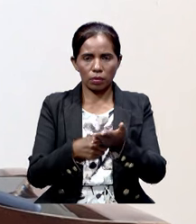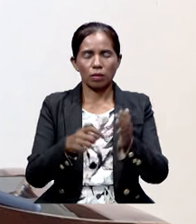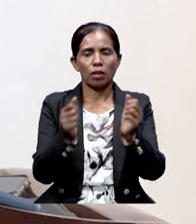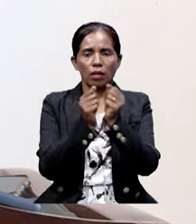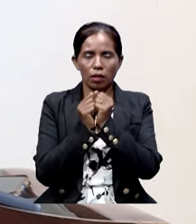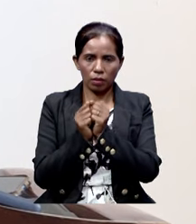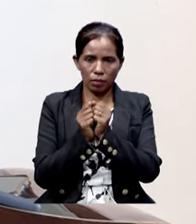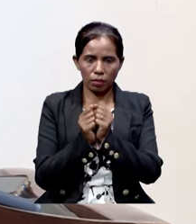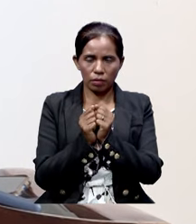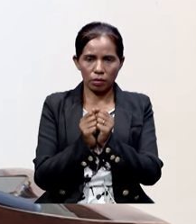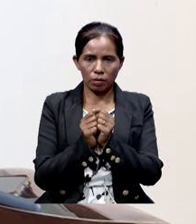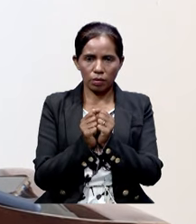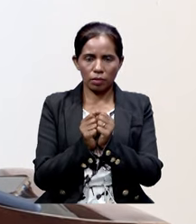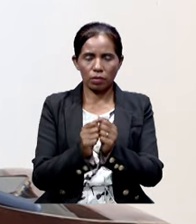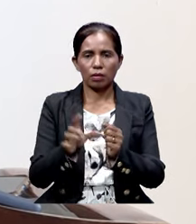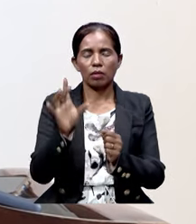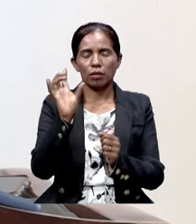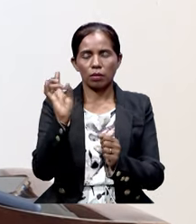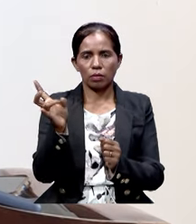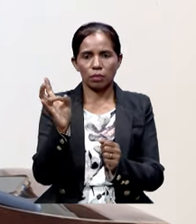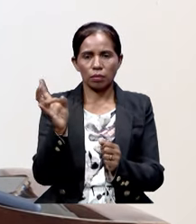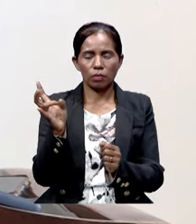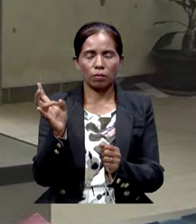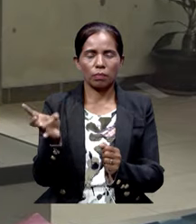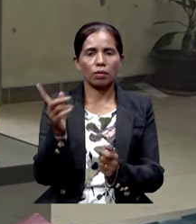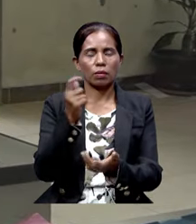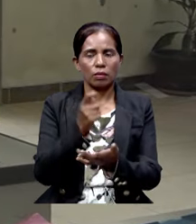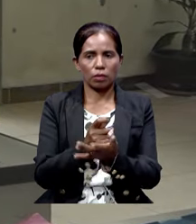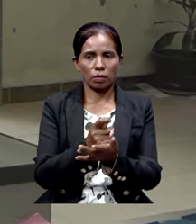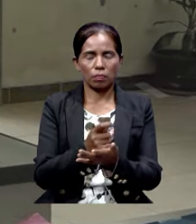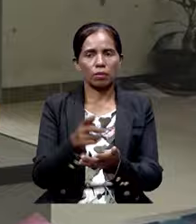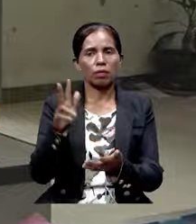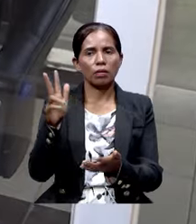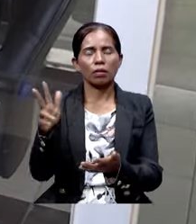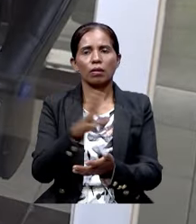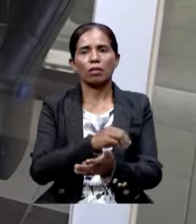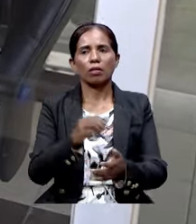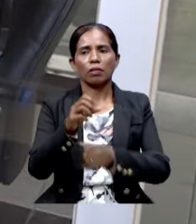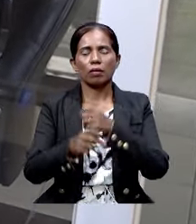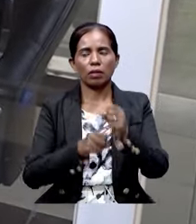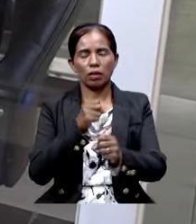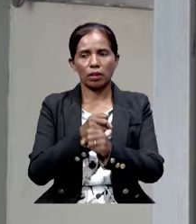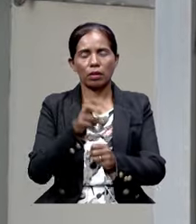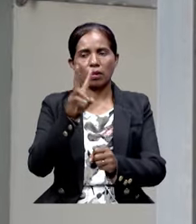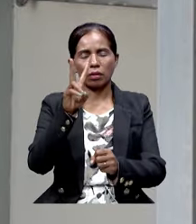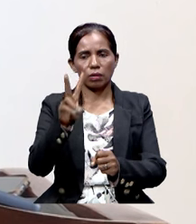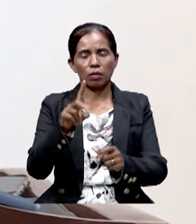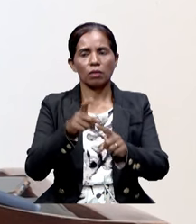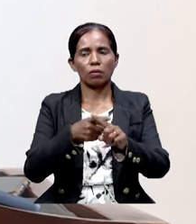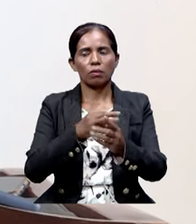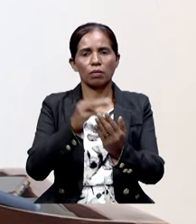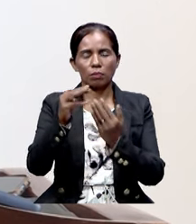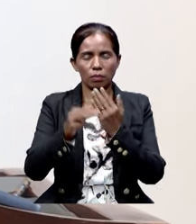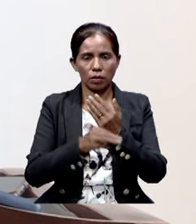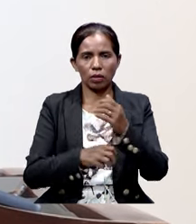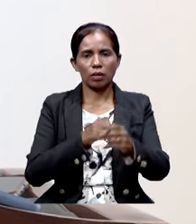Hamutu Rihun Hitunulo Racentolo Liu. O duração contrato tinha rua Rahu Rusifula março